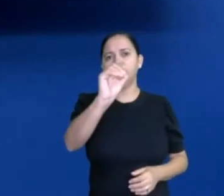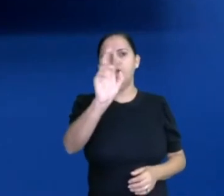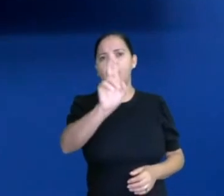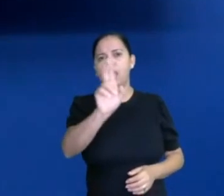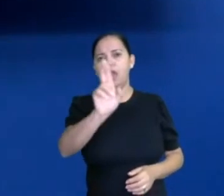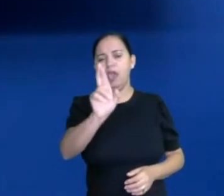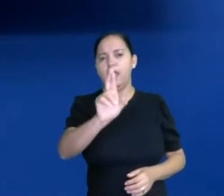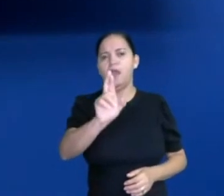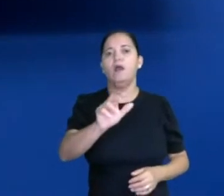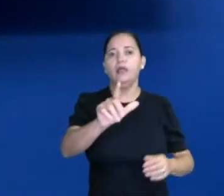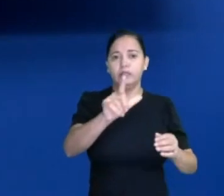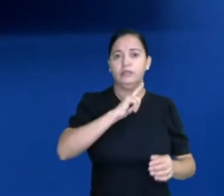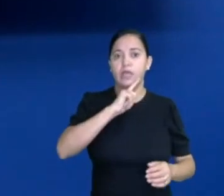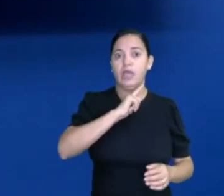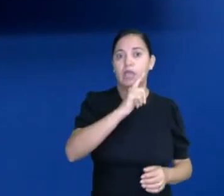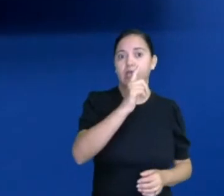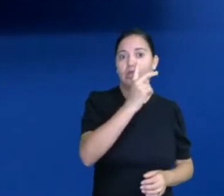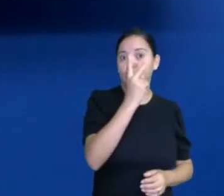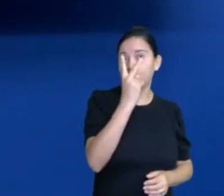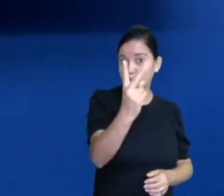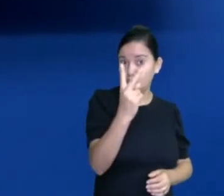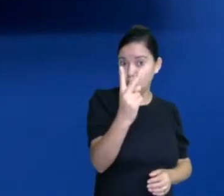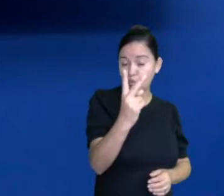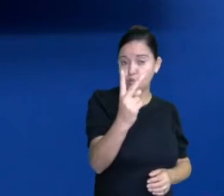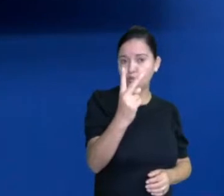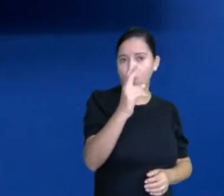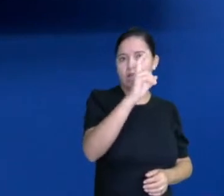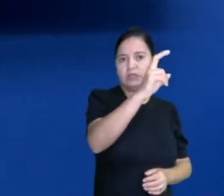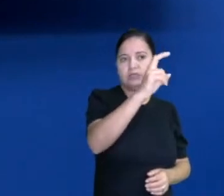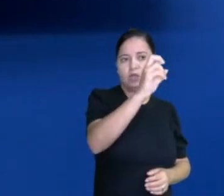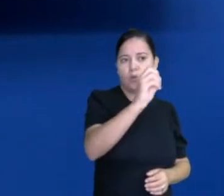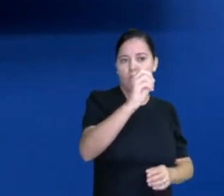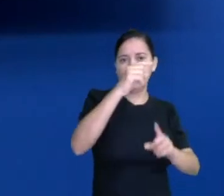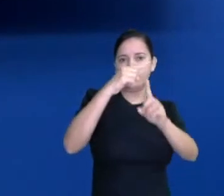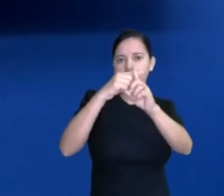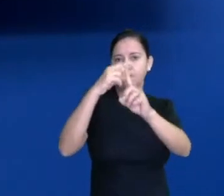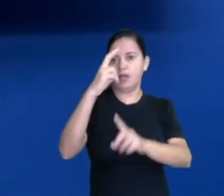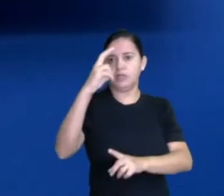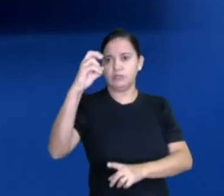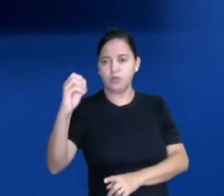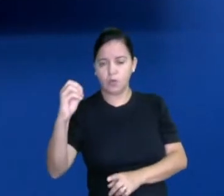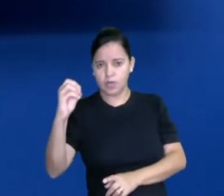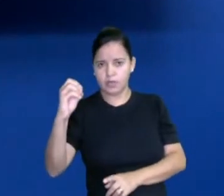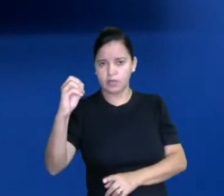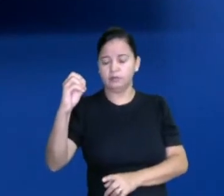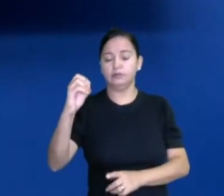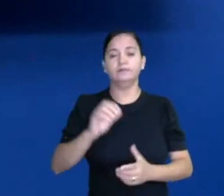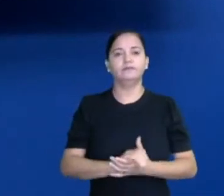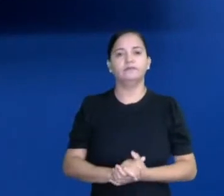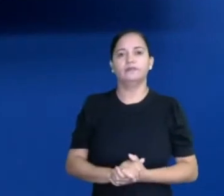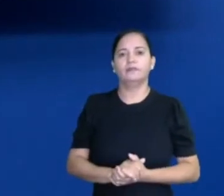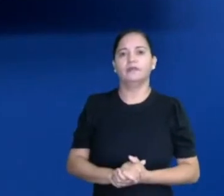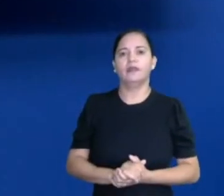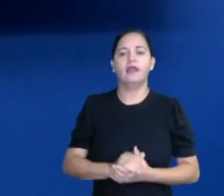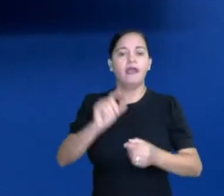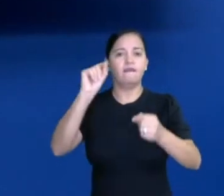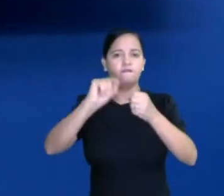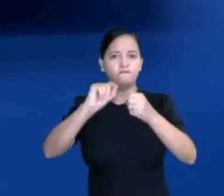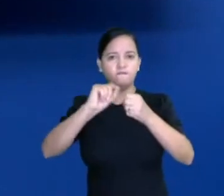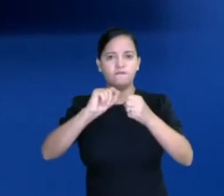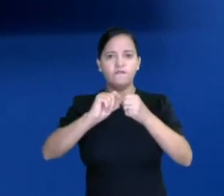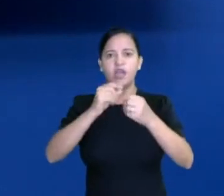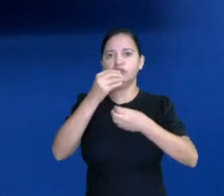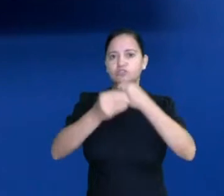gente não tem as duas notas de 50, que 50 mais 50 vai me dar 100? Então, faz uma decomposição do